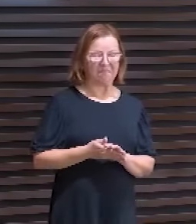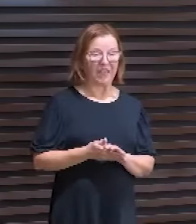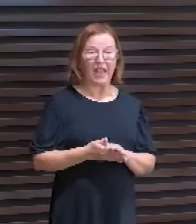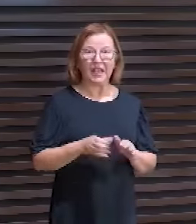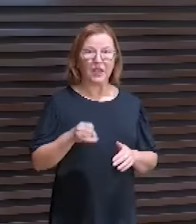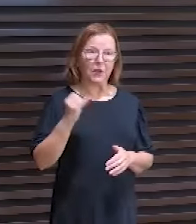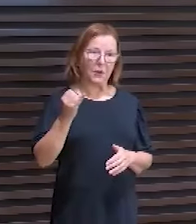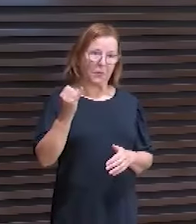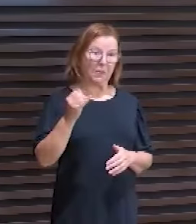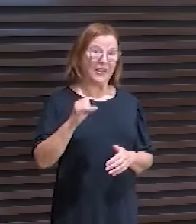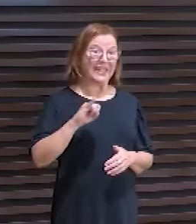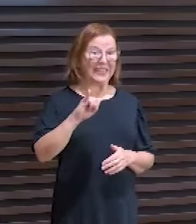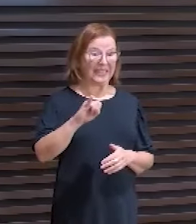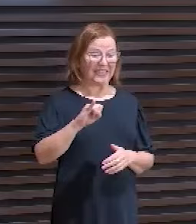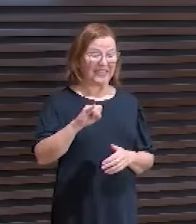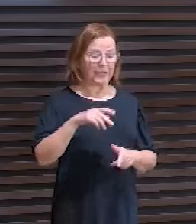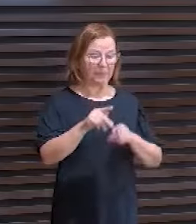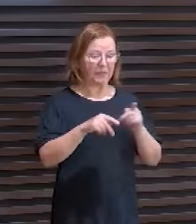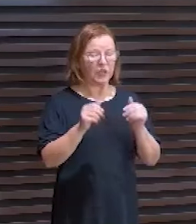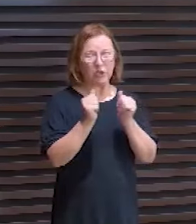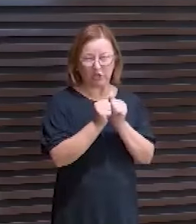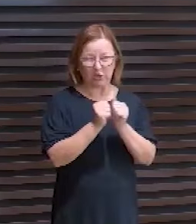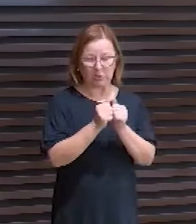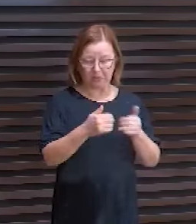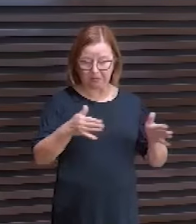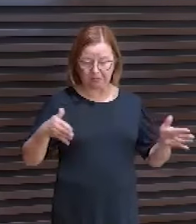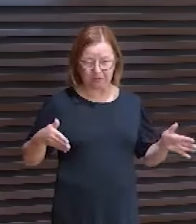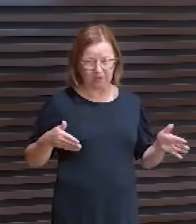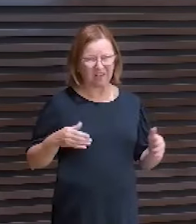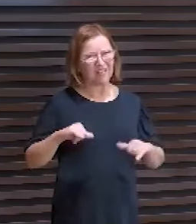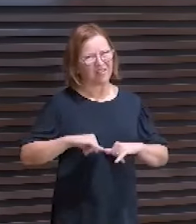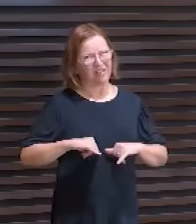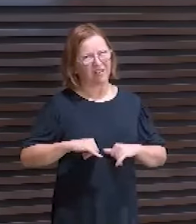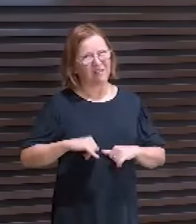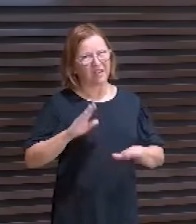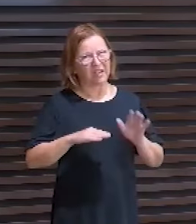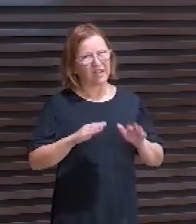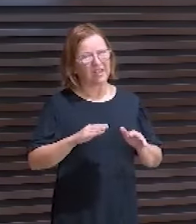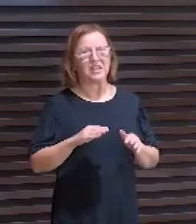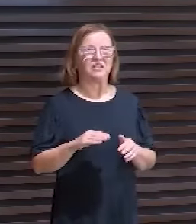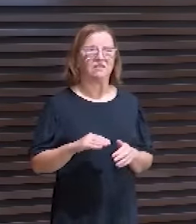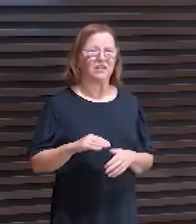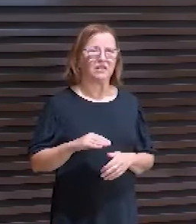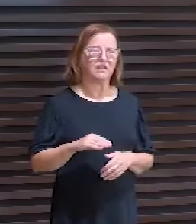à minha volta estão sofrendo às vezes passando necessidades